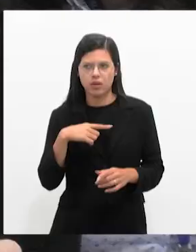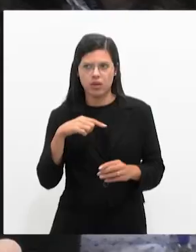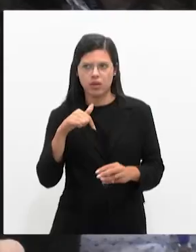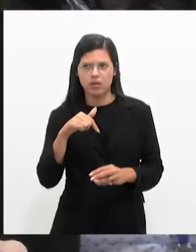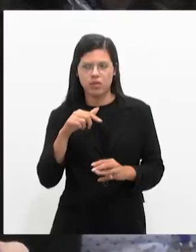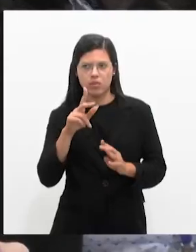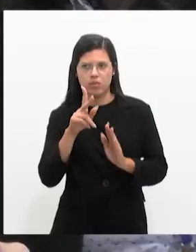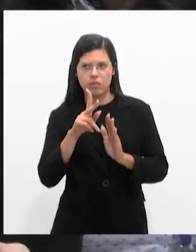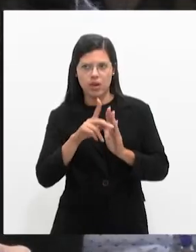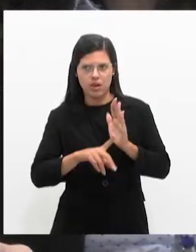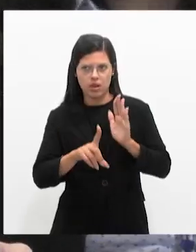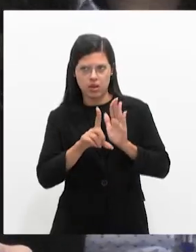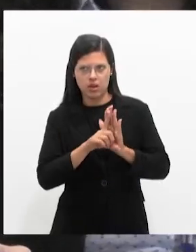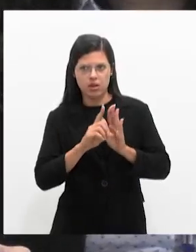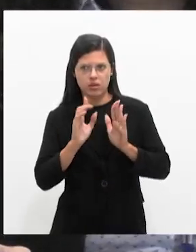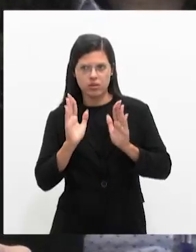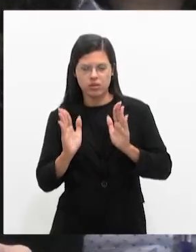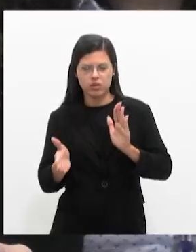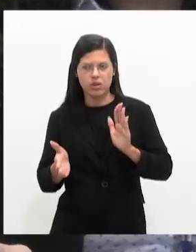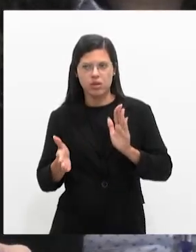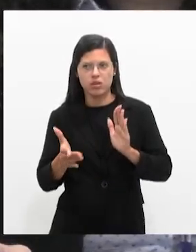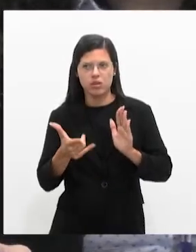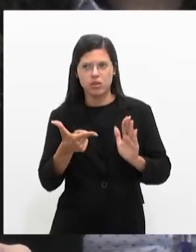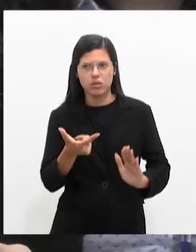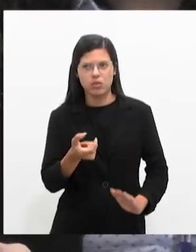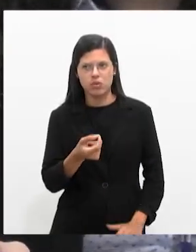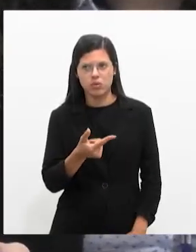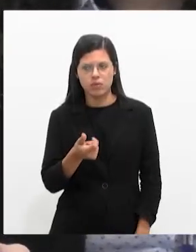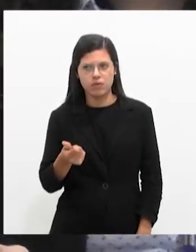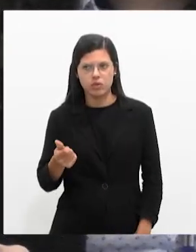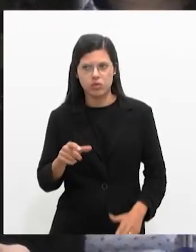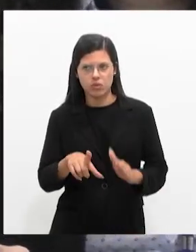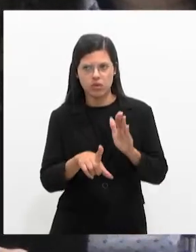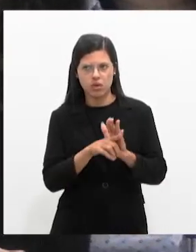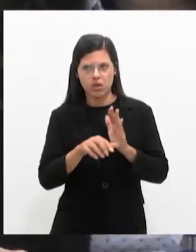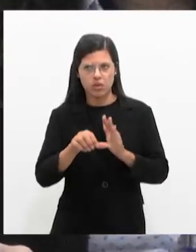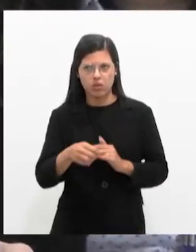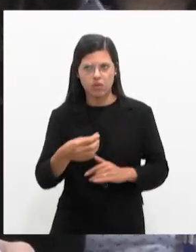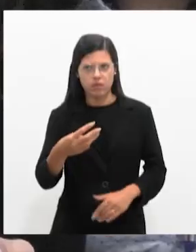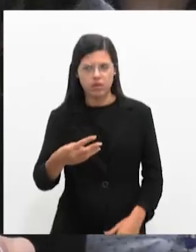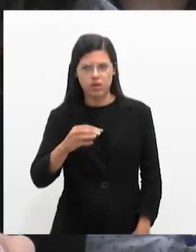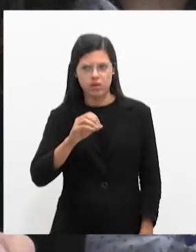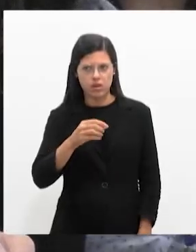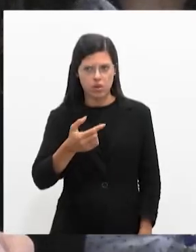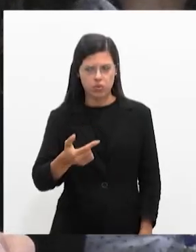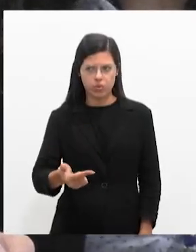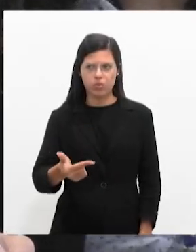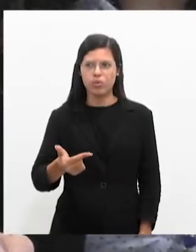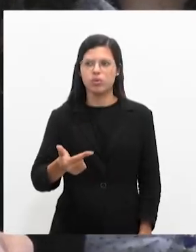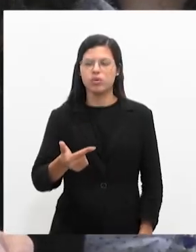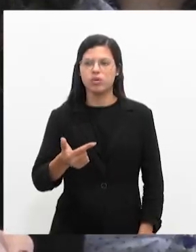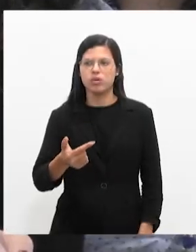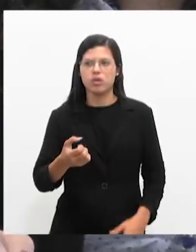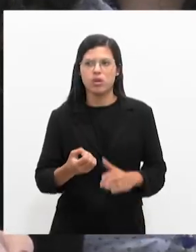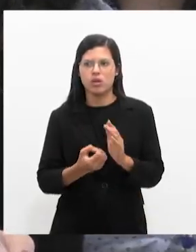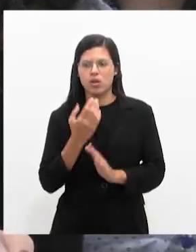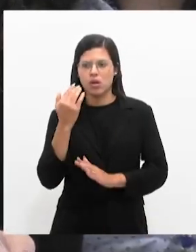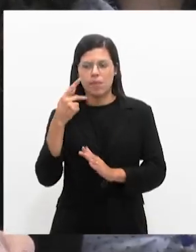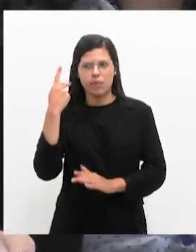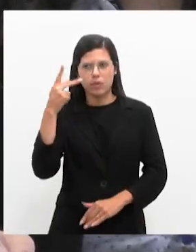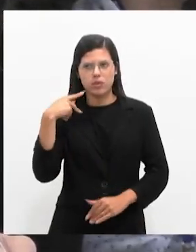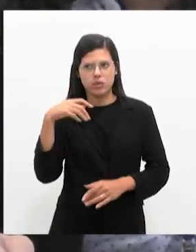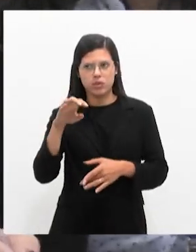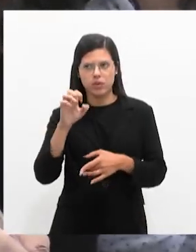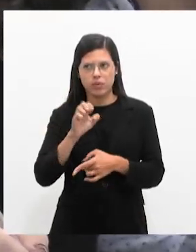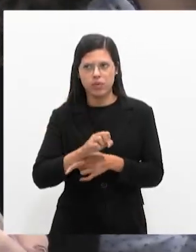projeto não, uma lei já, né, de 2021, a lei 9302, que institui a política estadual